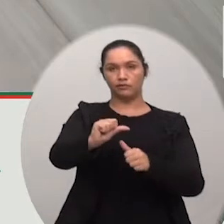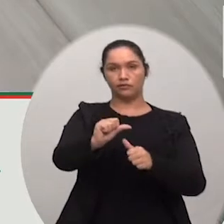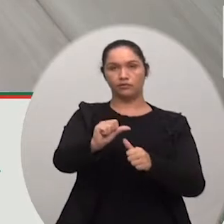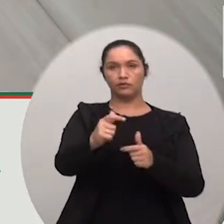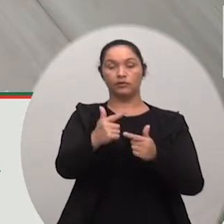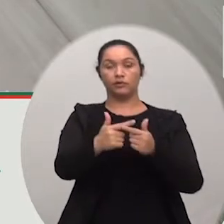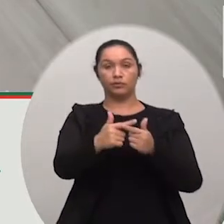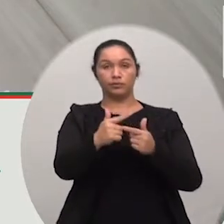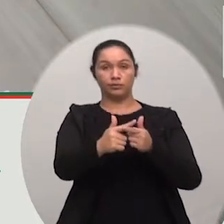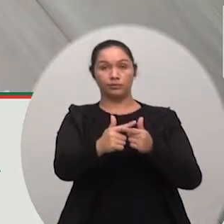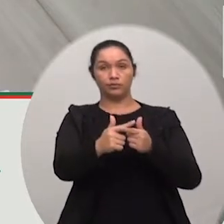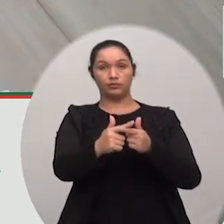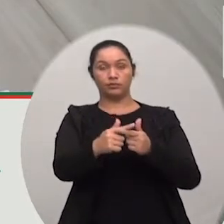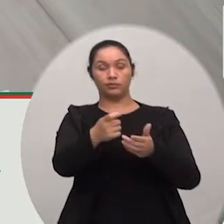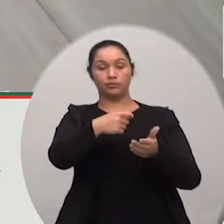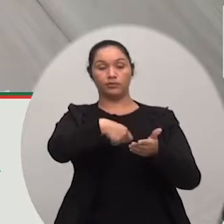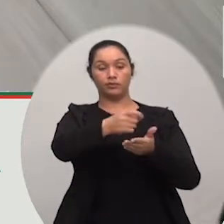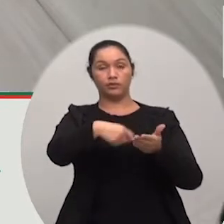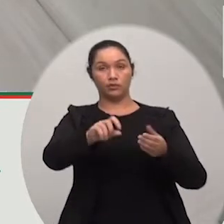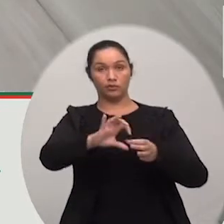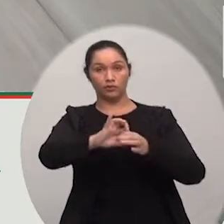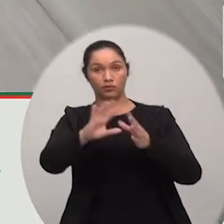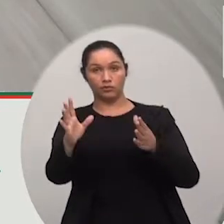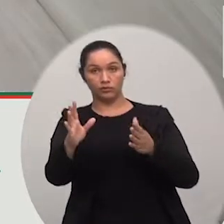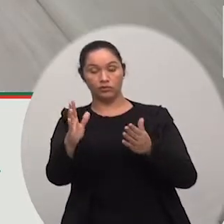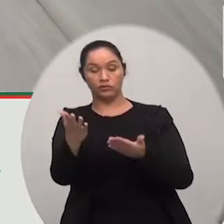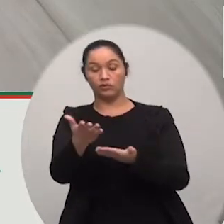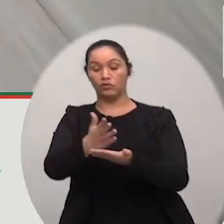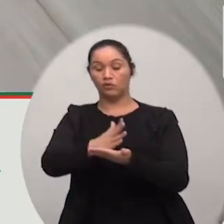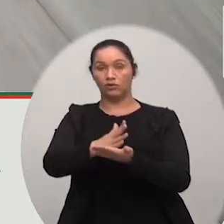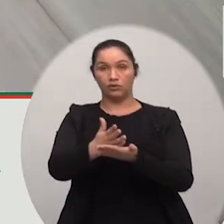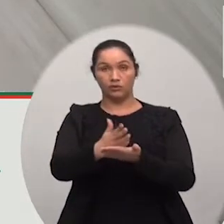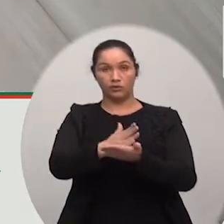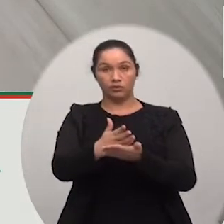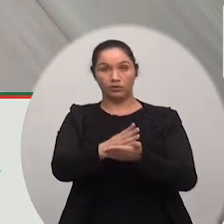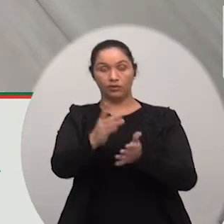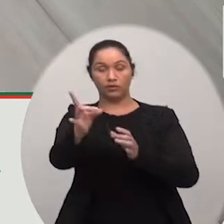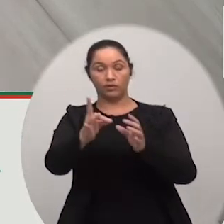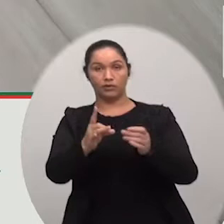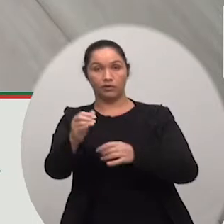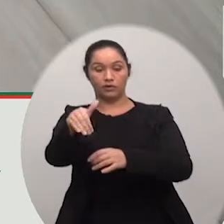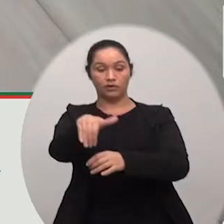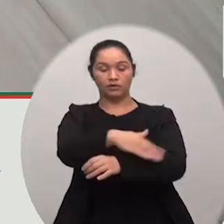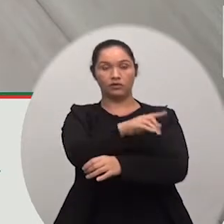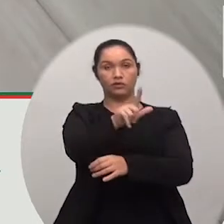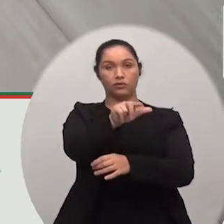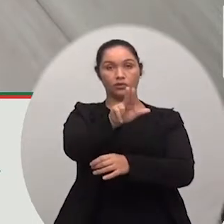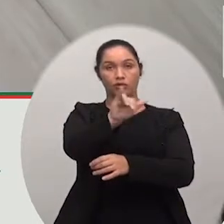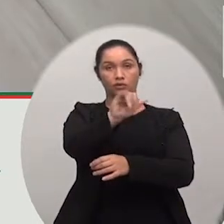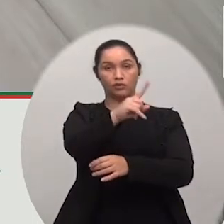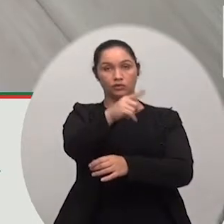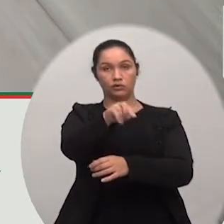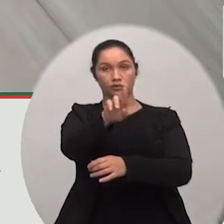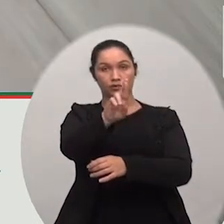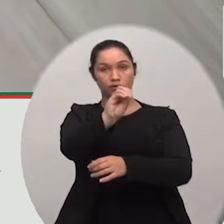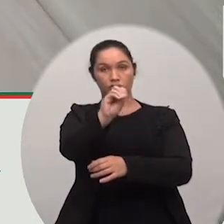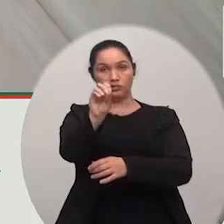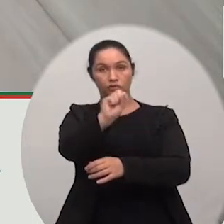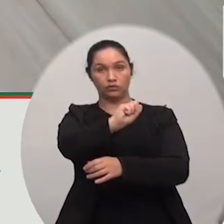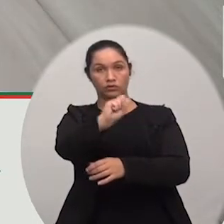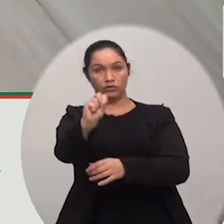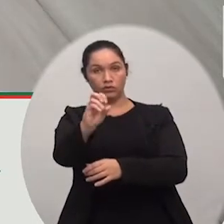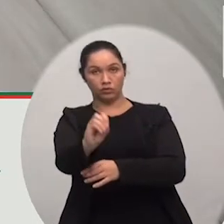correção do zoneamento do solo urbano, de fronte à rodovia Luiz Rosso, que passa a ser zona mista 2-4 pavimentos,